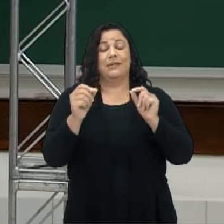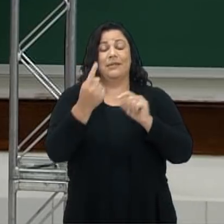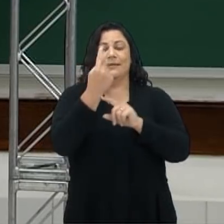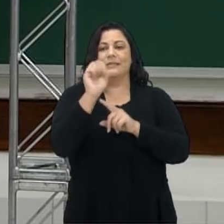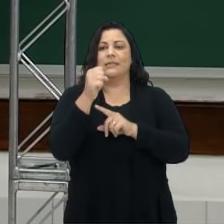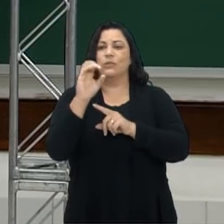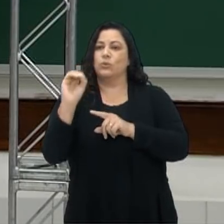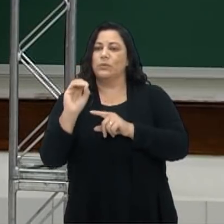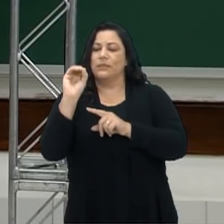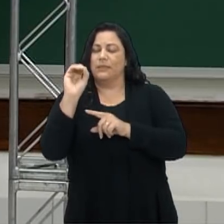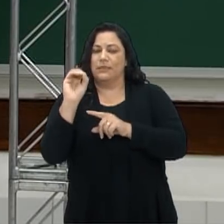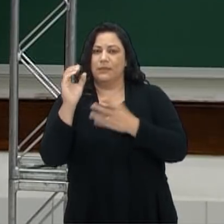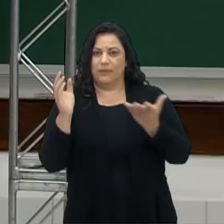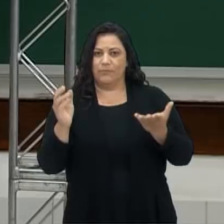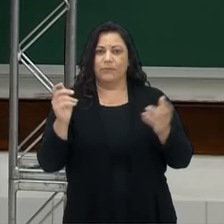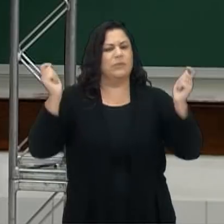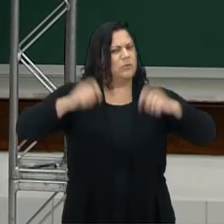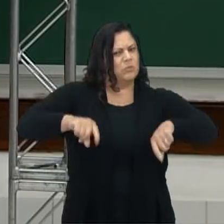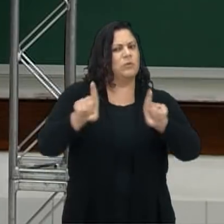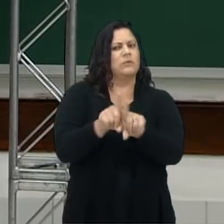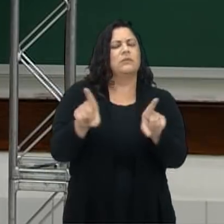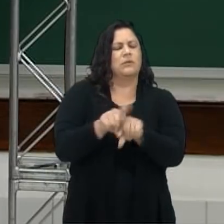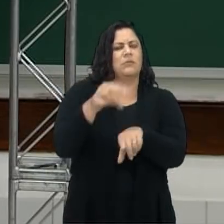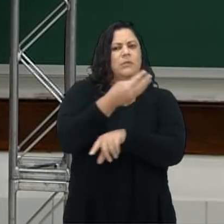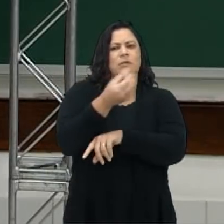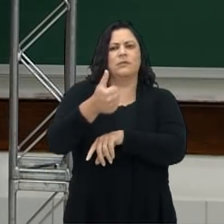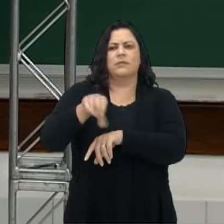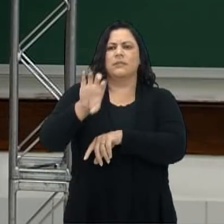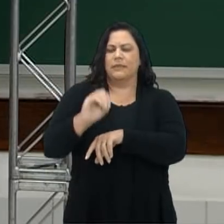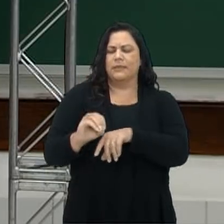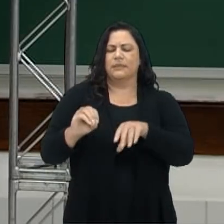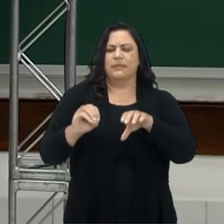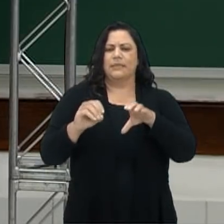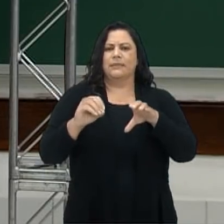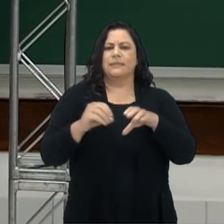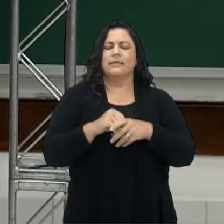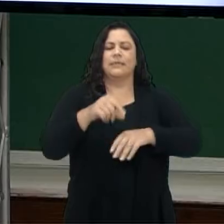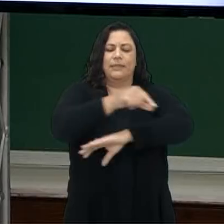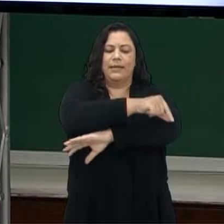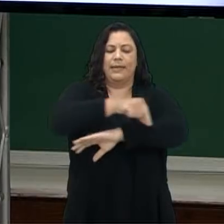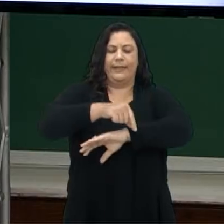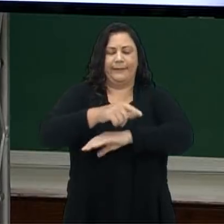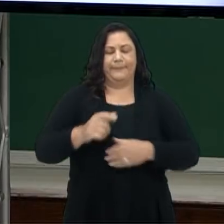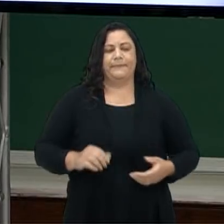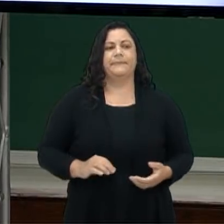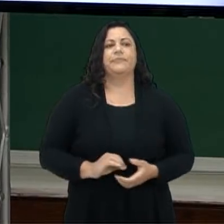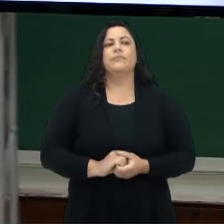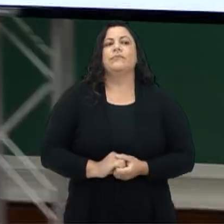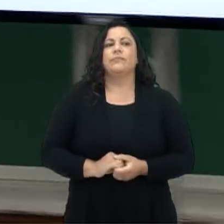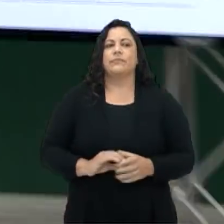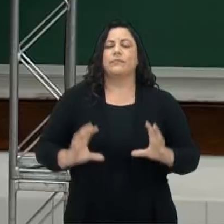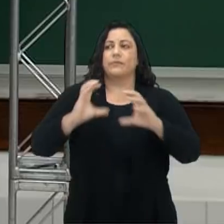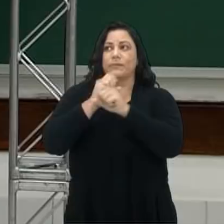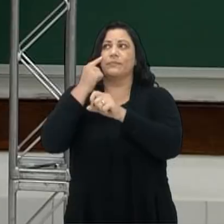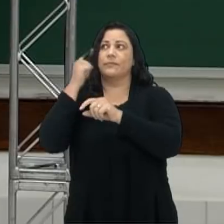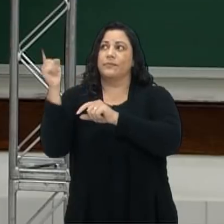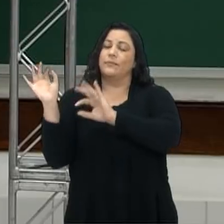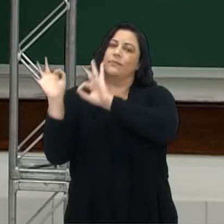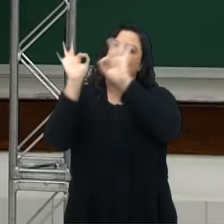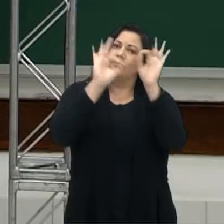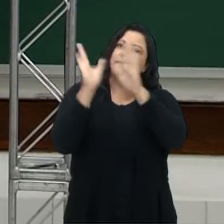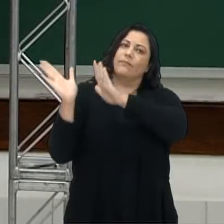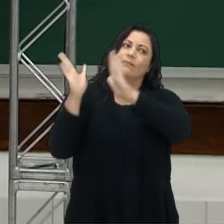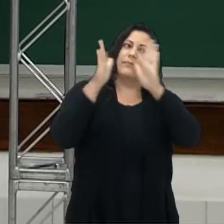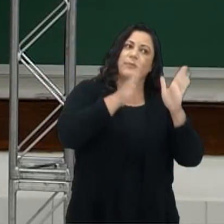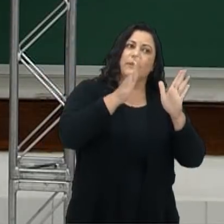vou começar a marcar a primeira medida, que são 25% do total aqui, que equivale a 90 graus. Então, eu vou